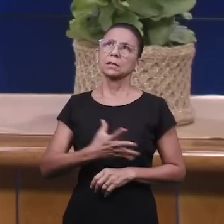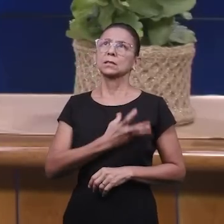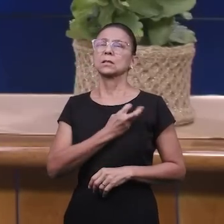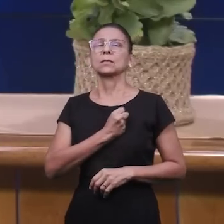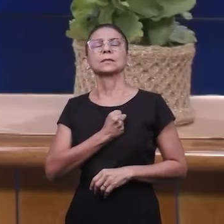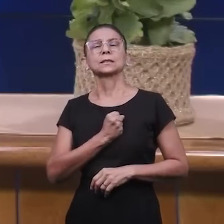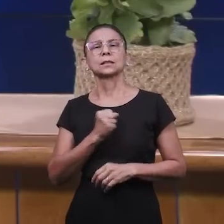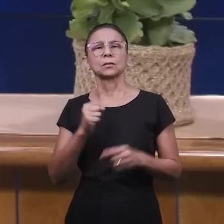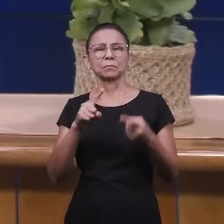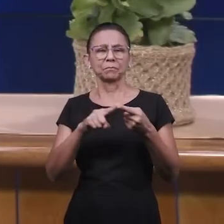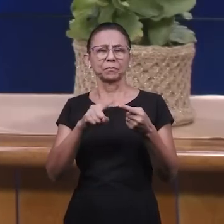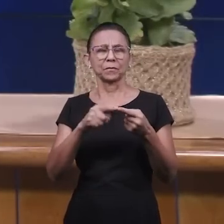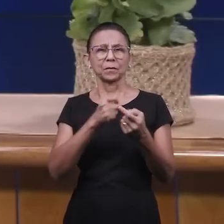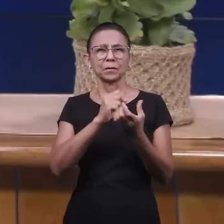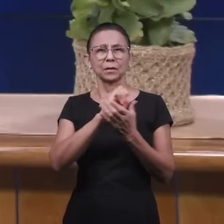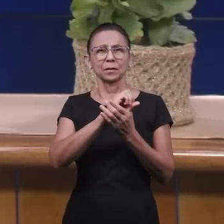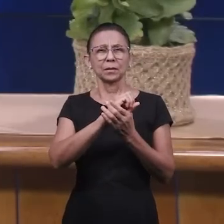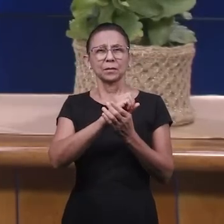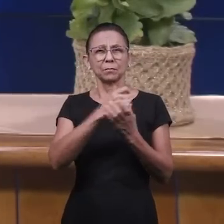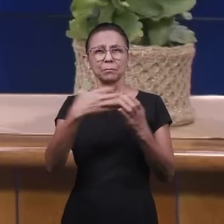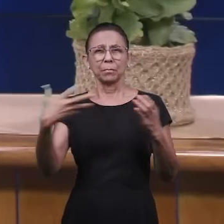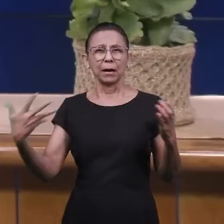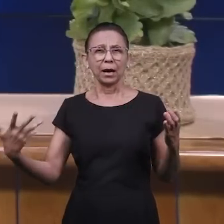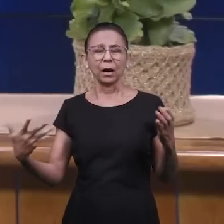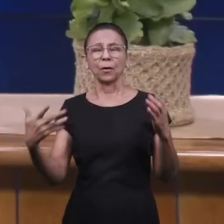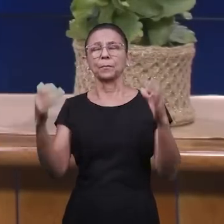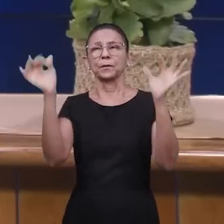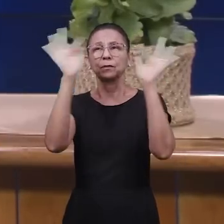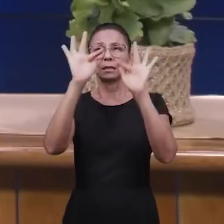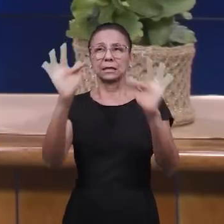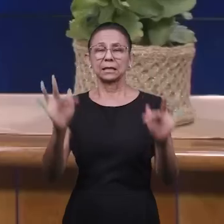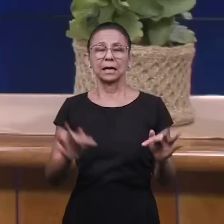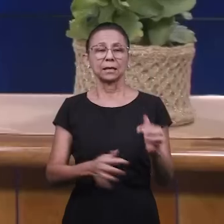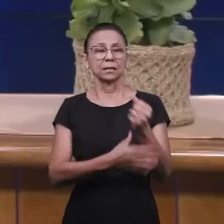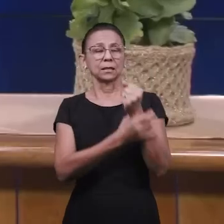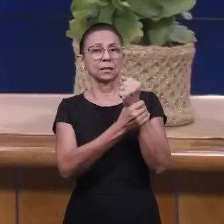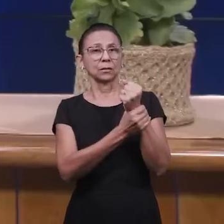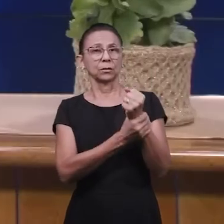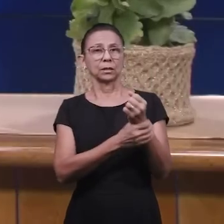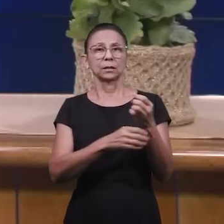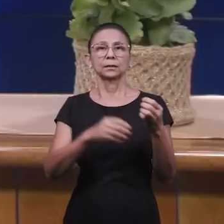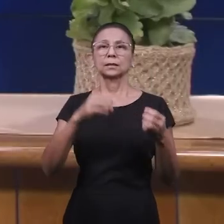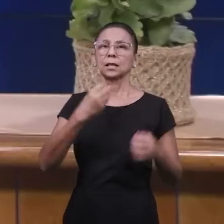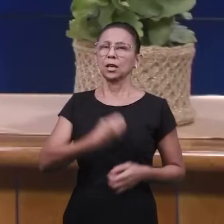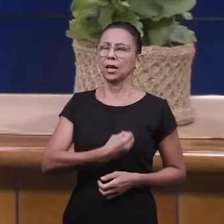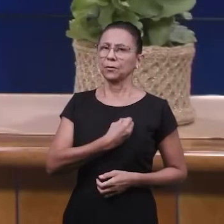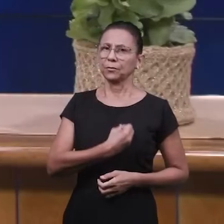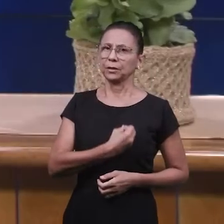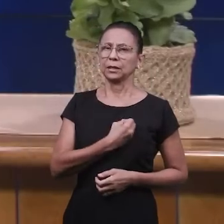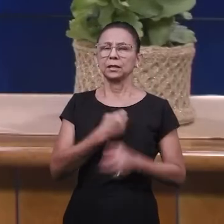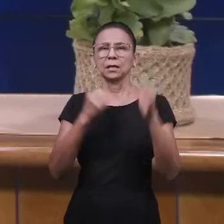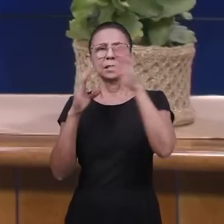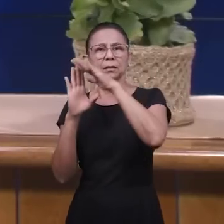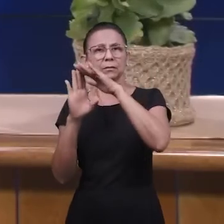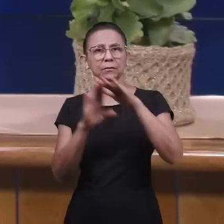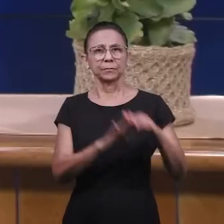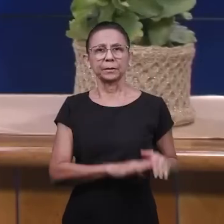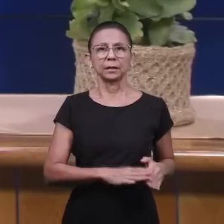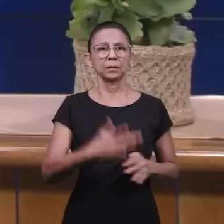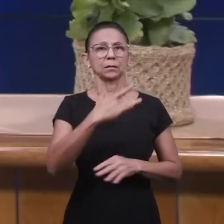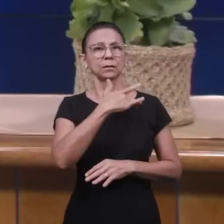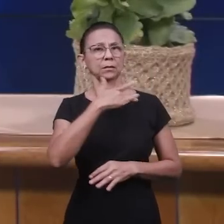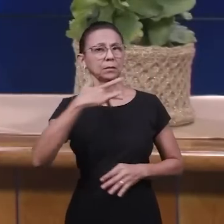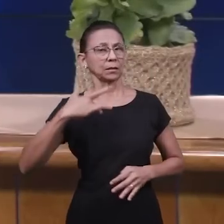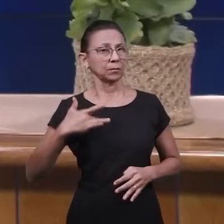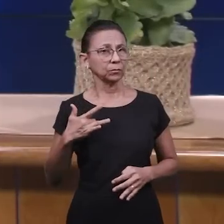pela graça, falando da redenção, sendo justificado gratuitamente pela sua graça, pela redenção que